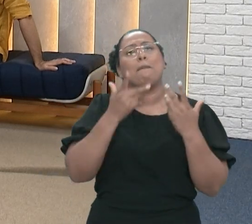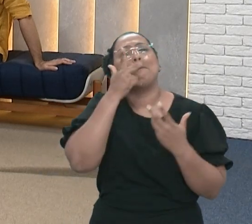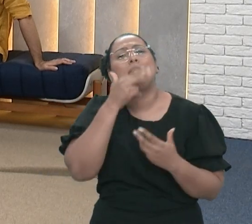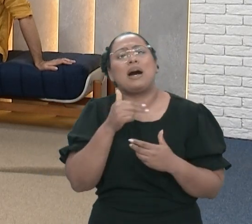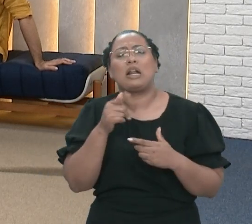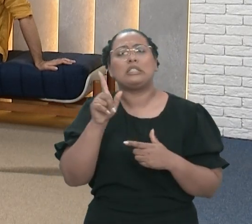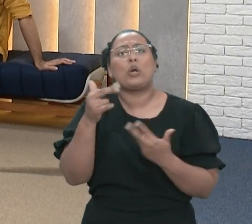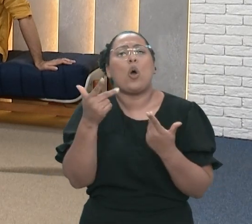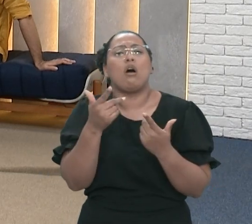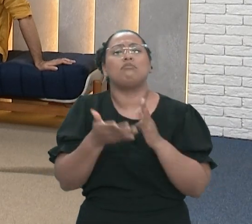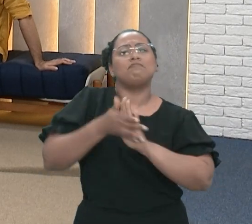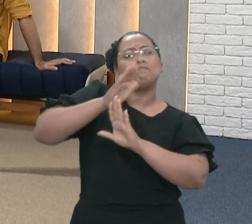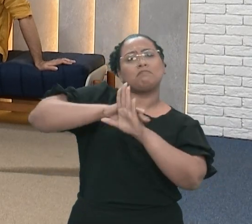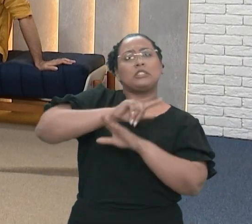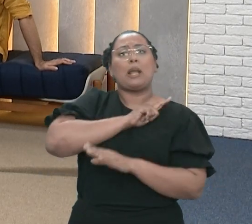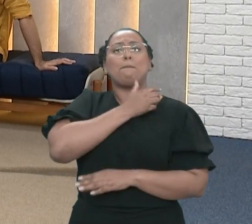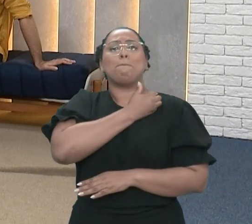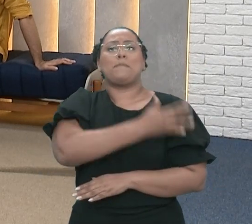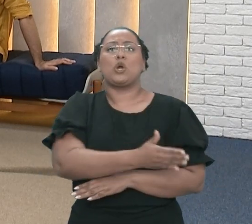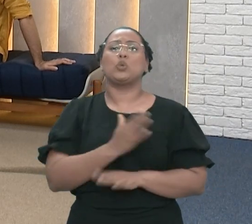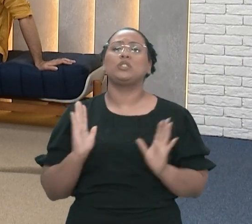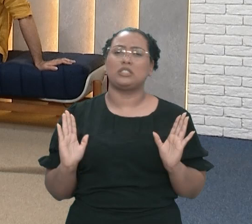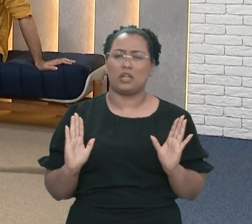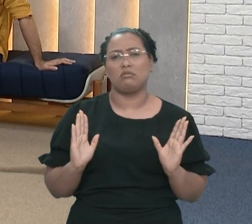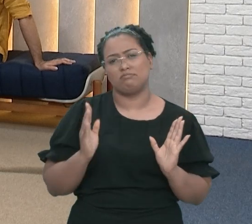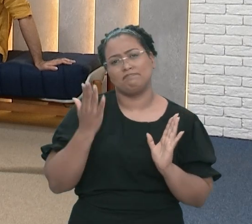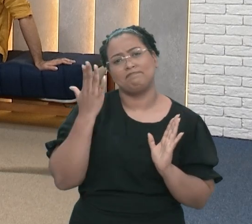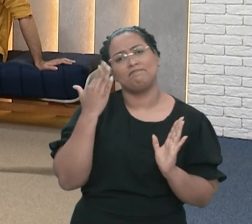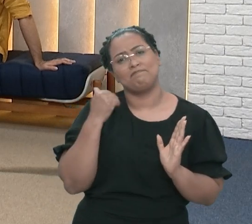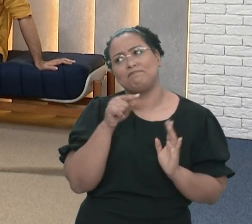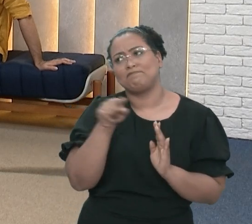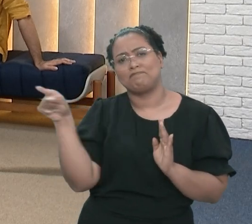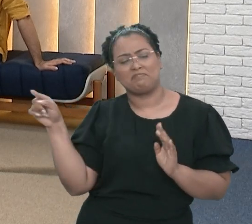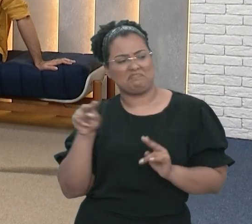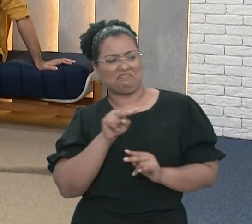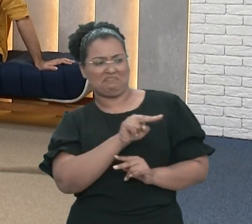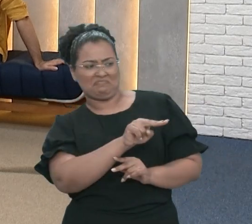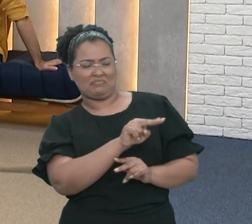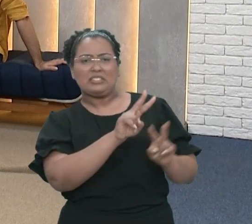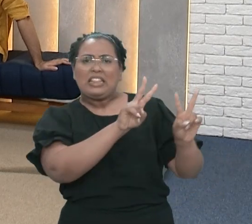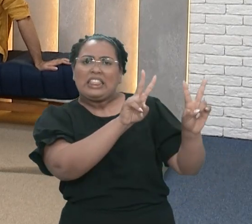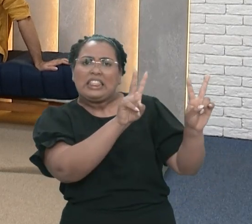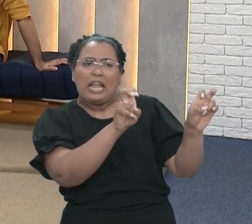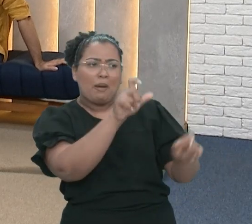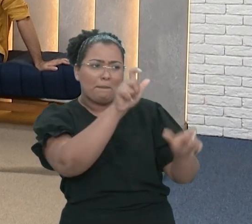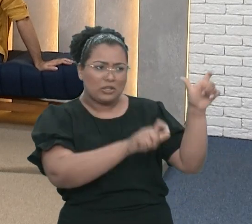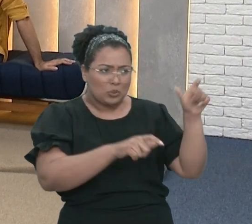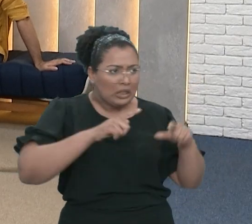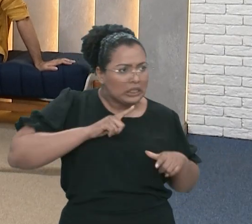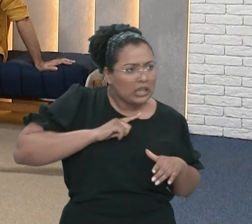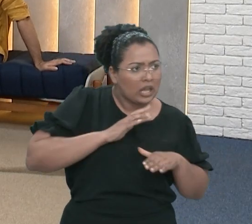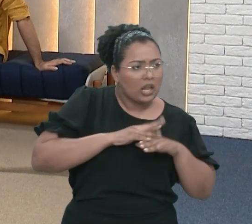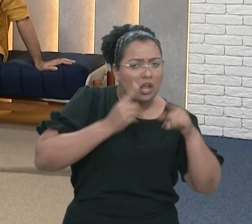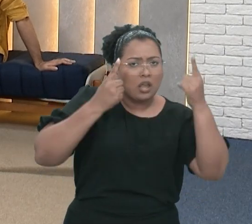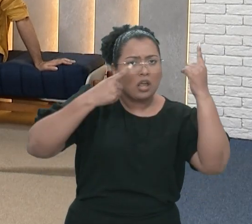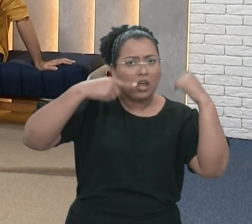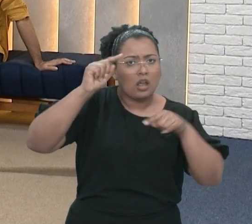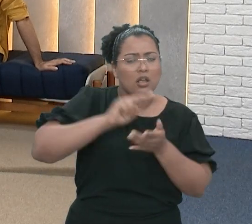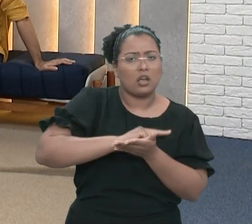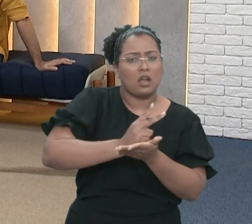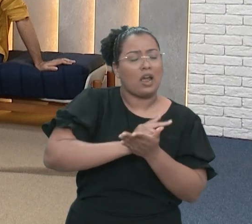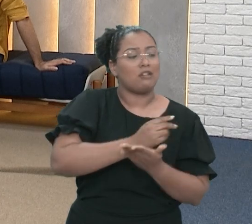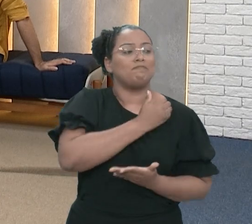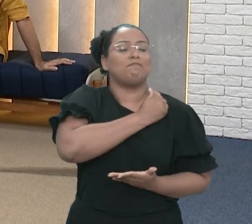um preconceito mesmo, né? Vamos dizer assim. É um preconceito a respeito de pessoas que sofrem com